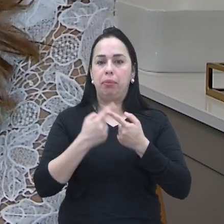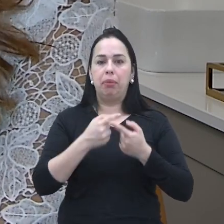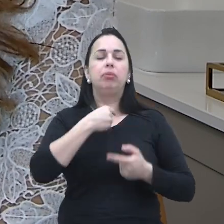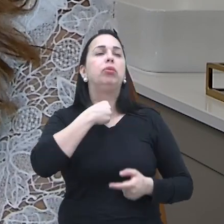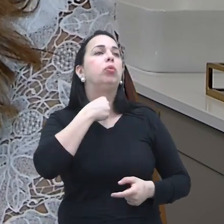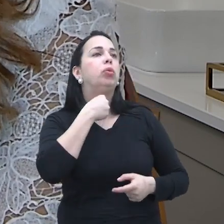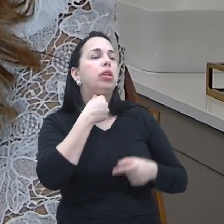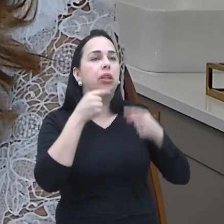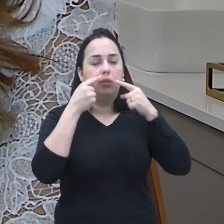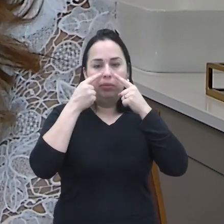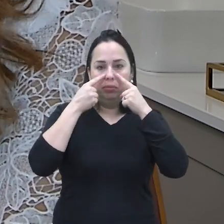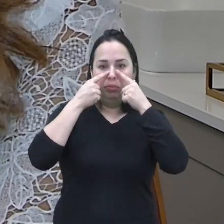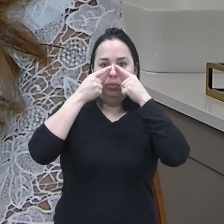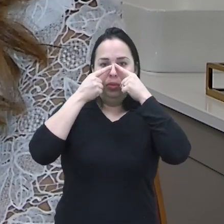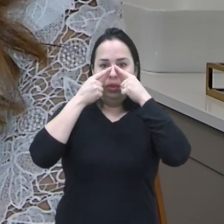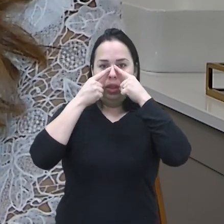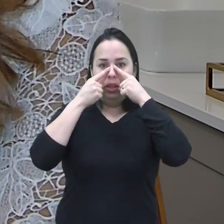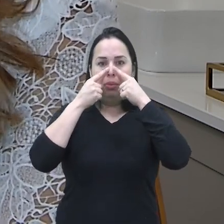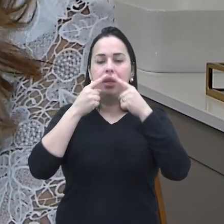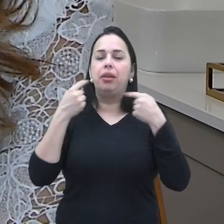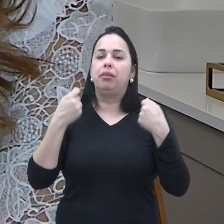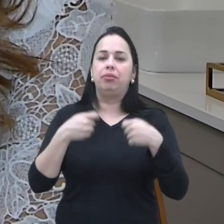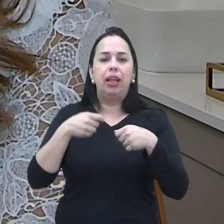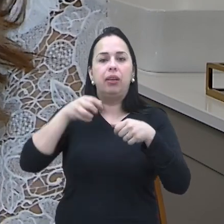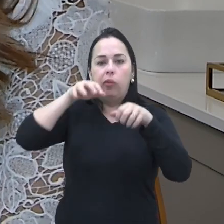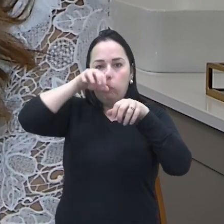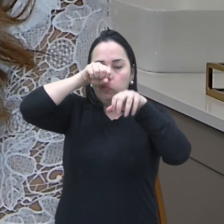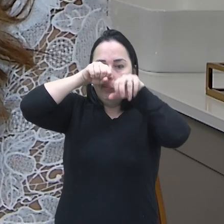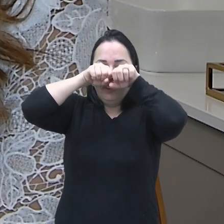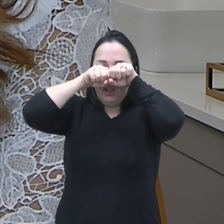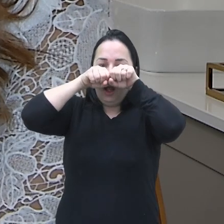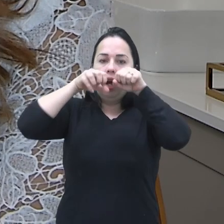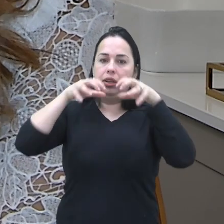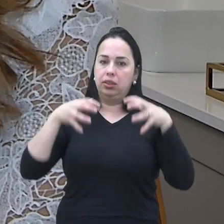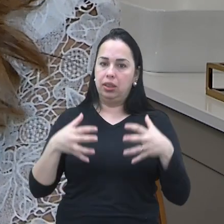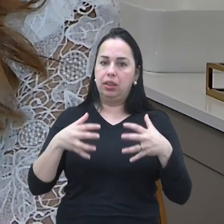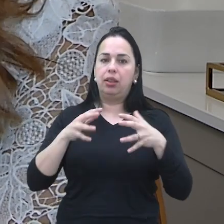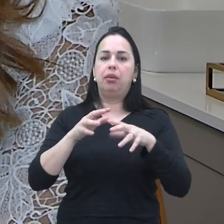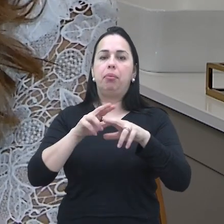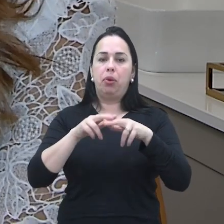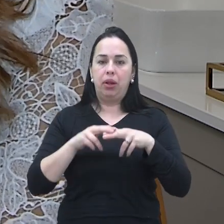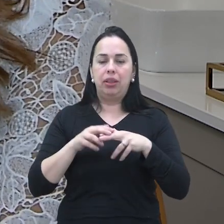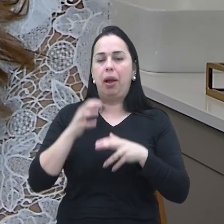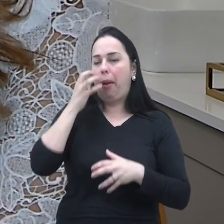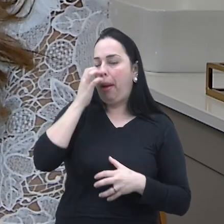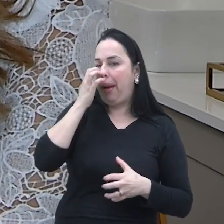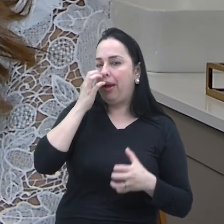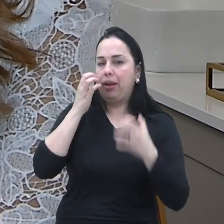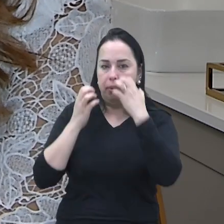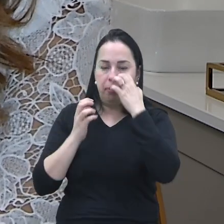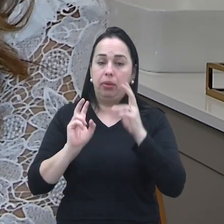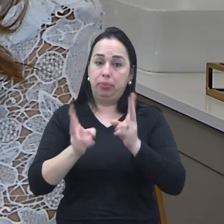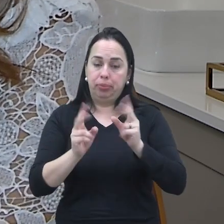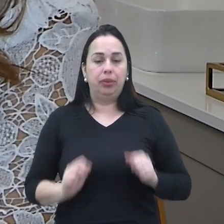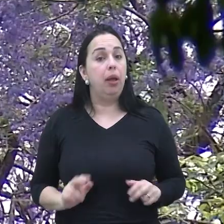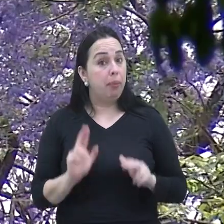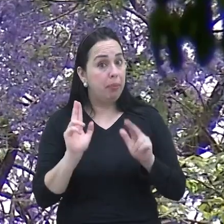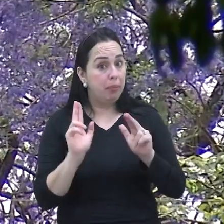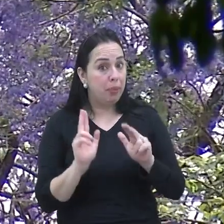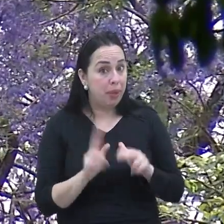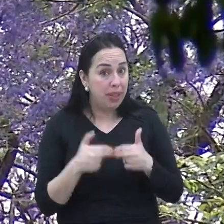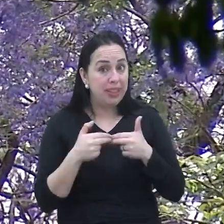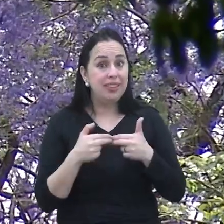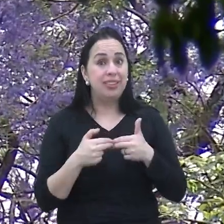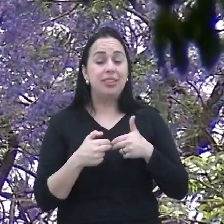né, as mucosas nasais menos hidratada. Então, assim, são sintomas mais de irritação respiratória que podem prevalecer.